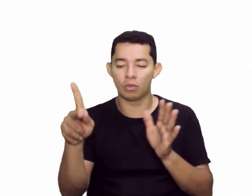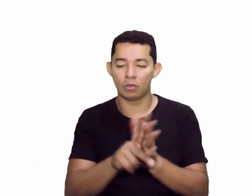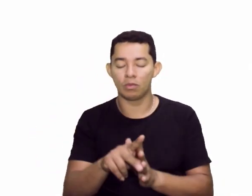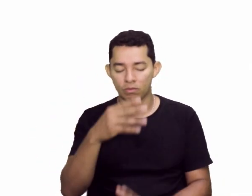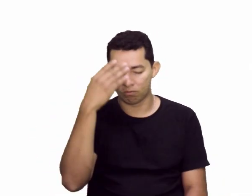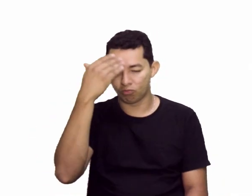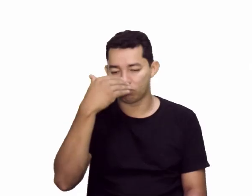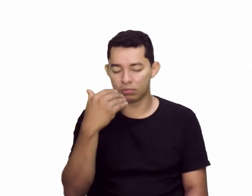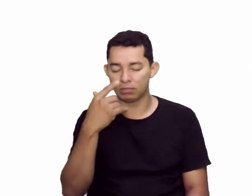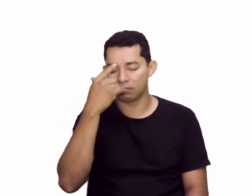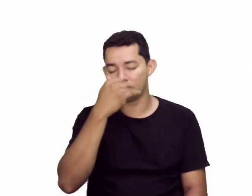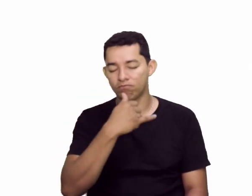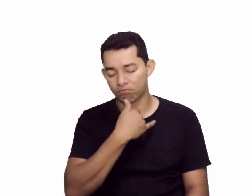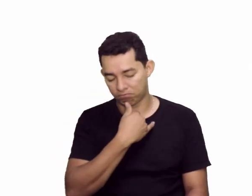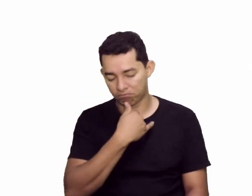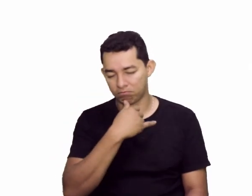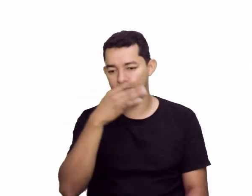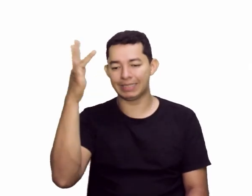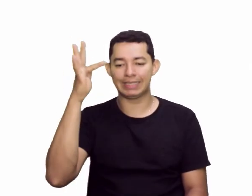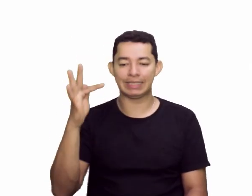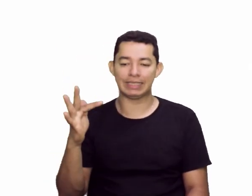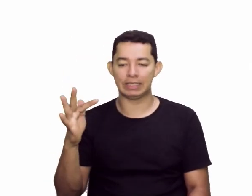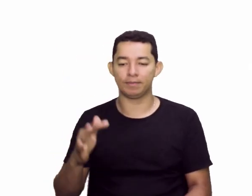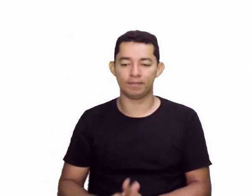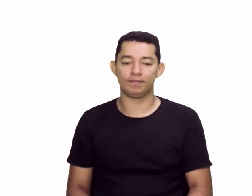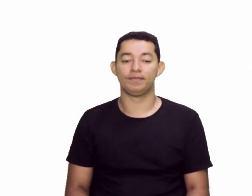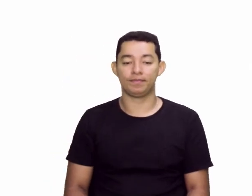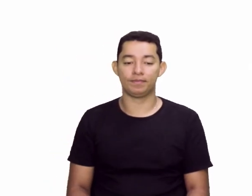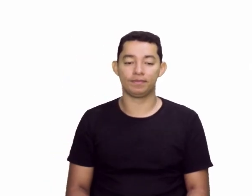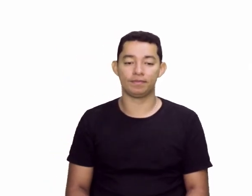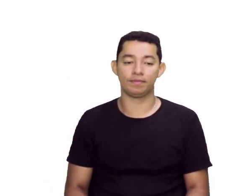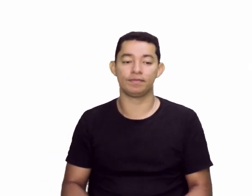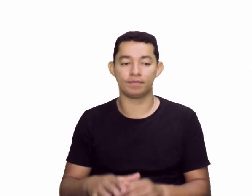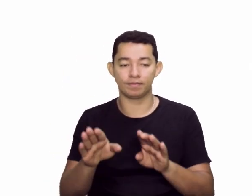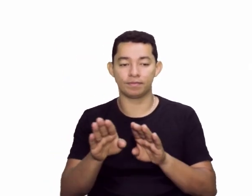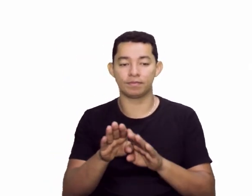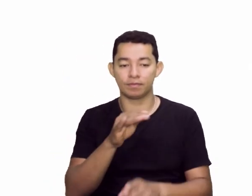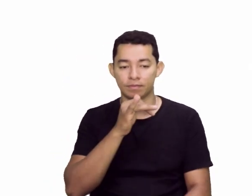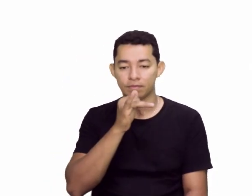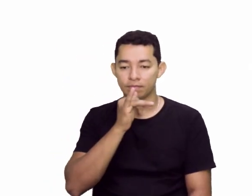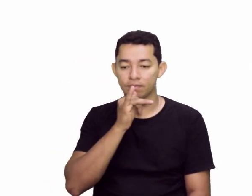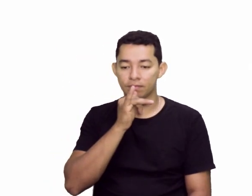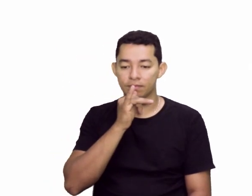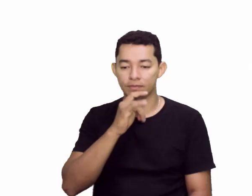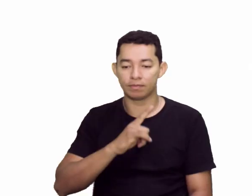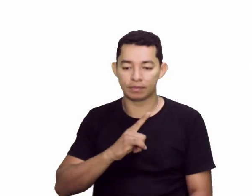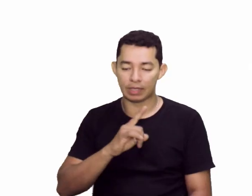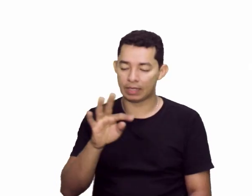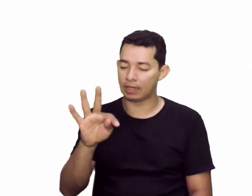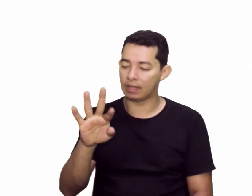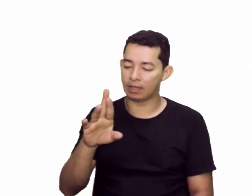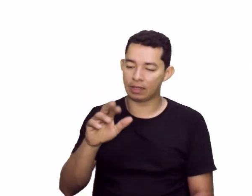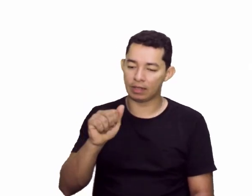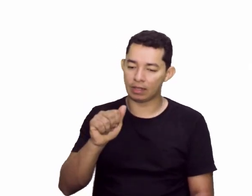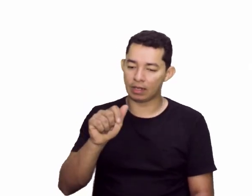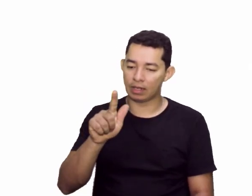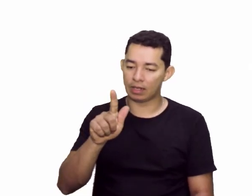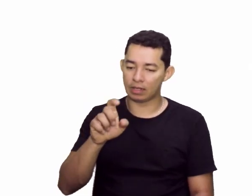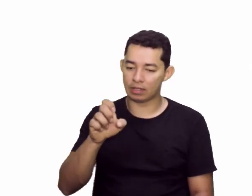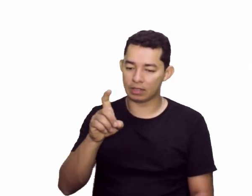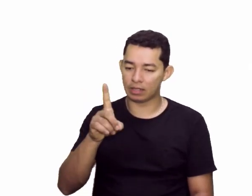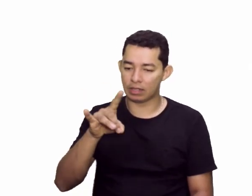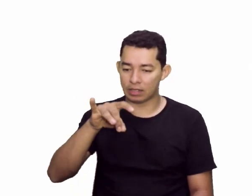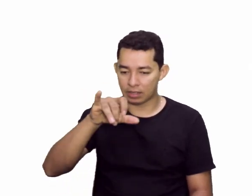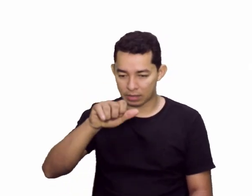a tristeza. Então, tem a tragédia, é uma história que termina em morte e grande sofrimento, e tem